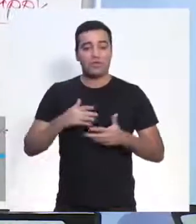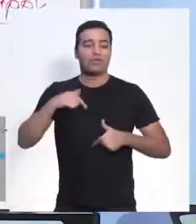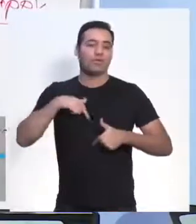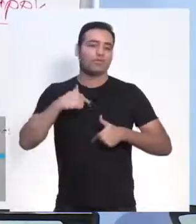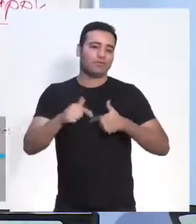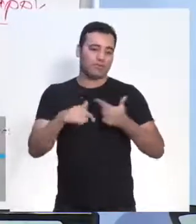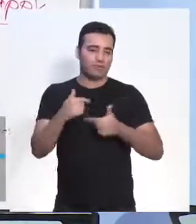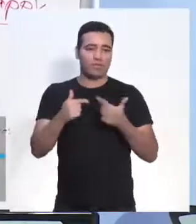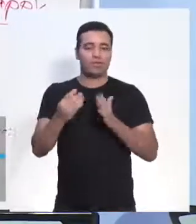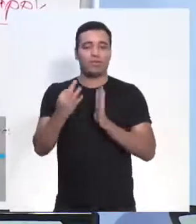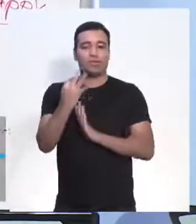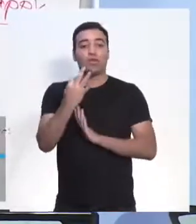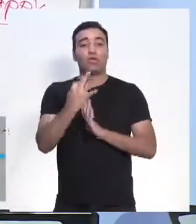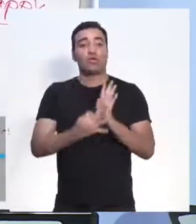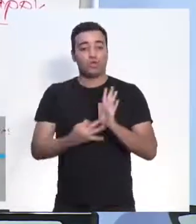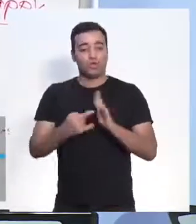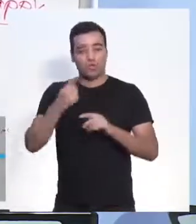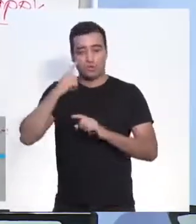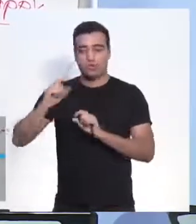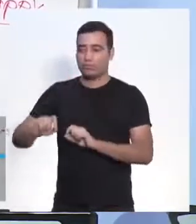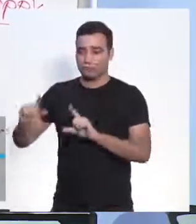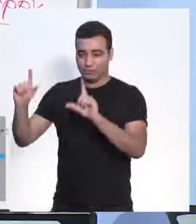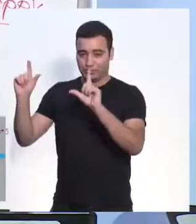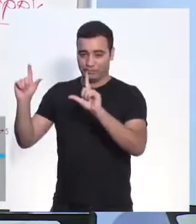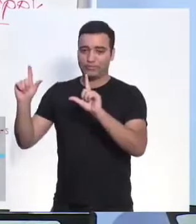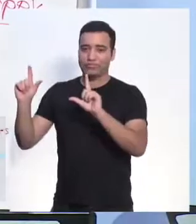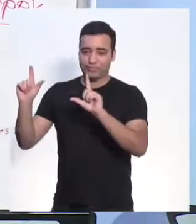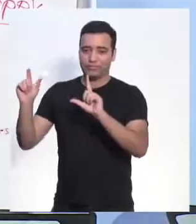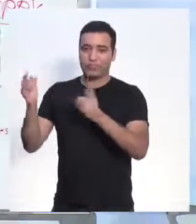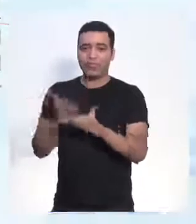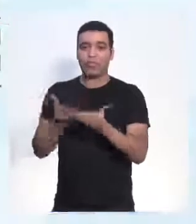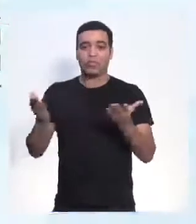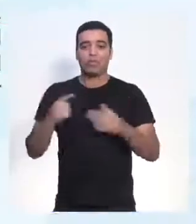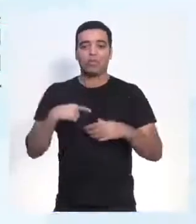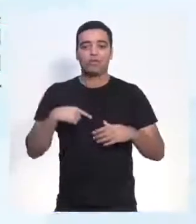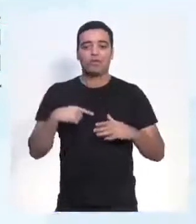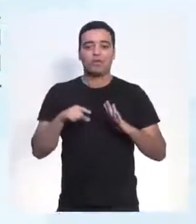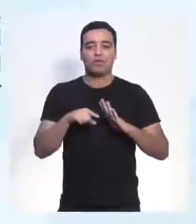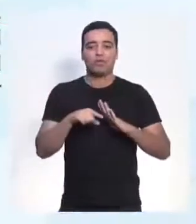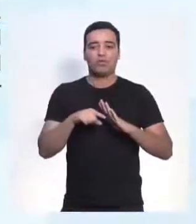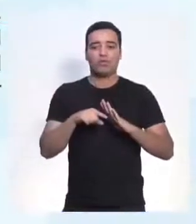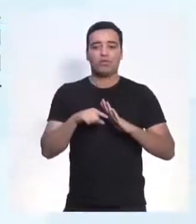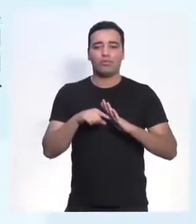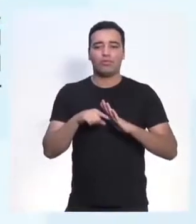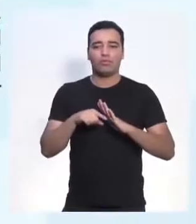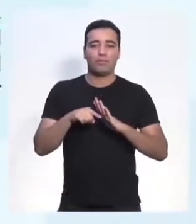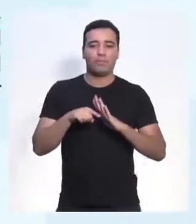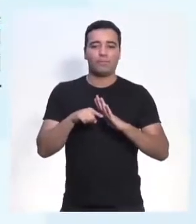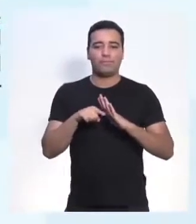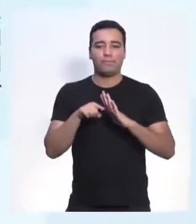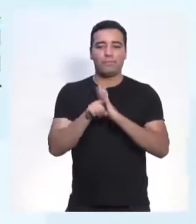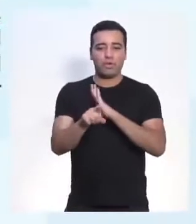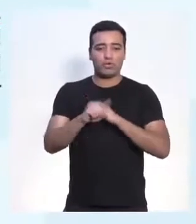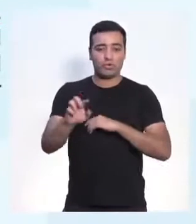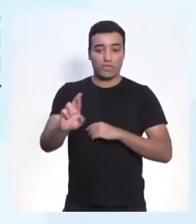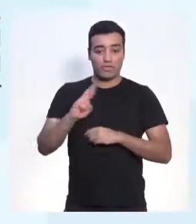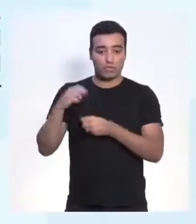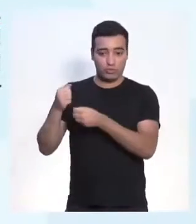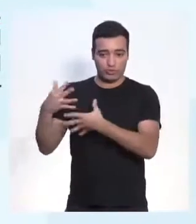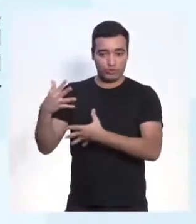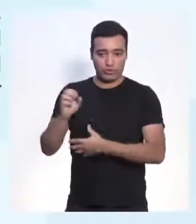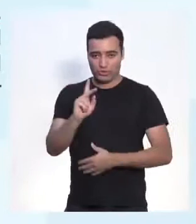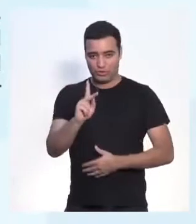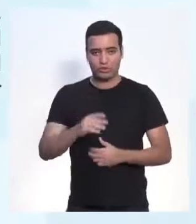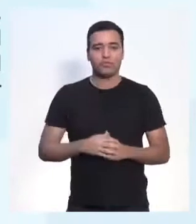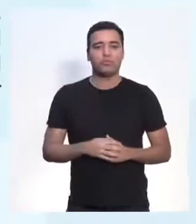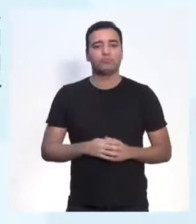de texto. A gente vai colocar na tela um texto para vocês. E aí eu tenho uma pergunta para que vocês respondam no chat. Olha só. A pergunta é: